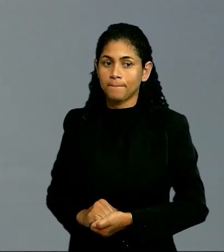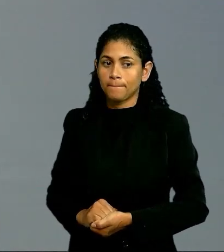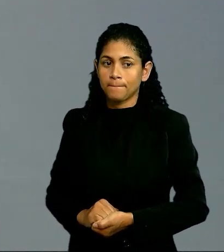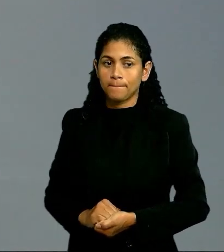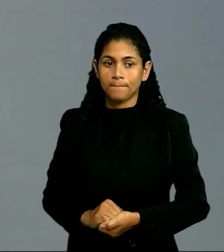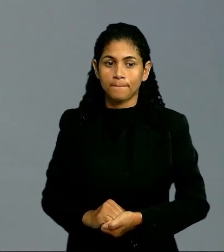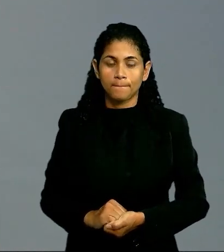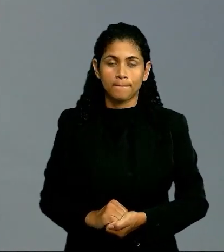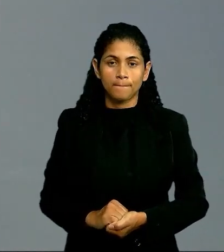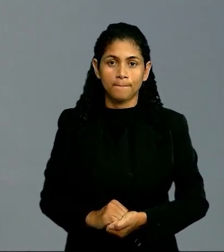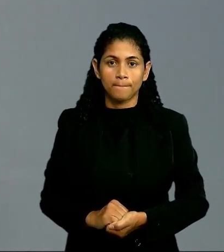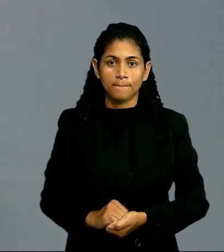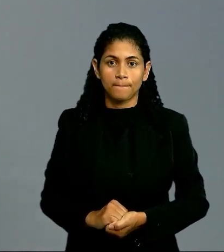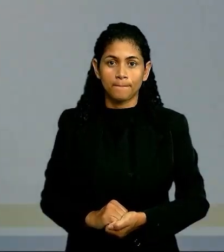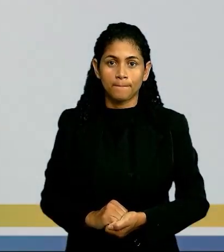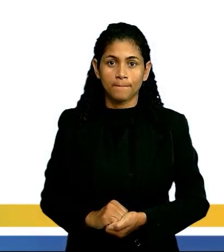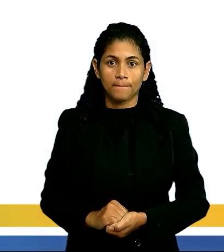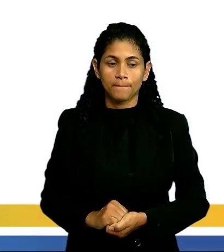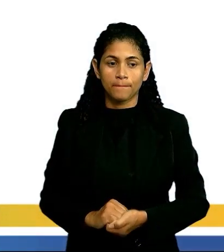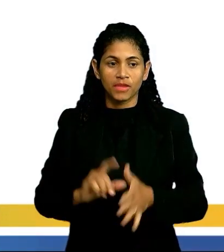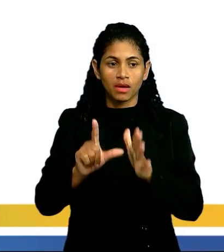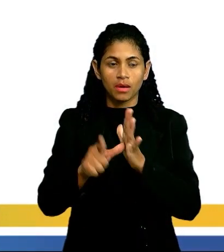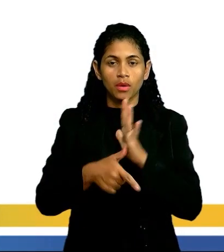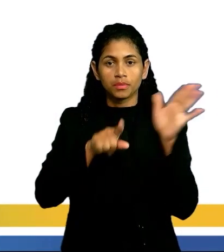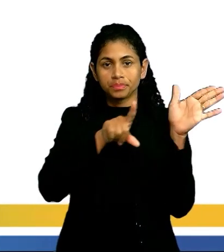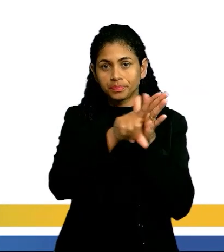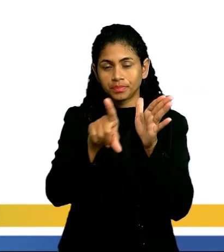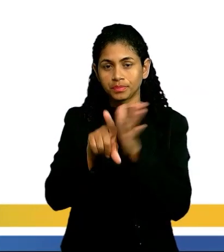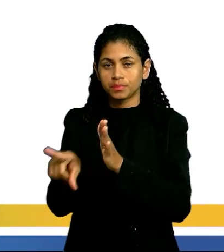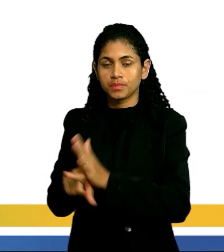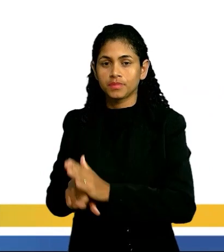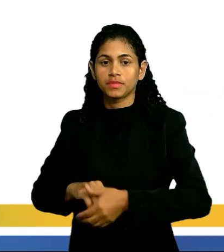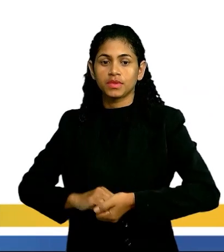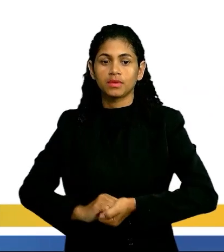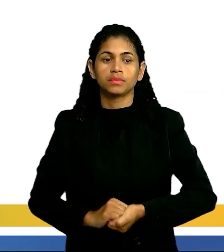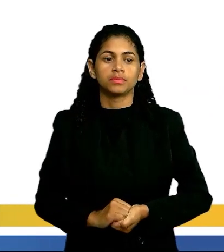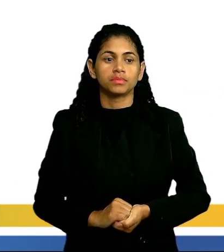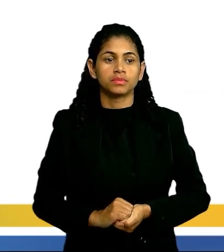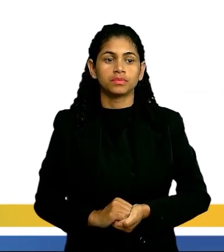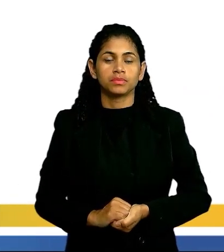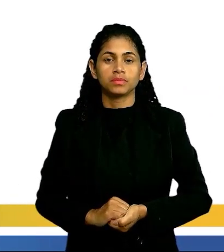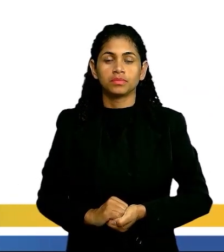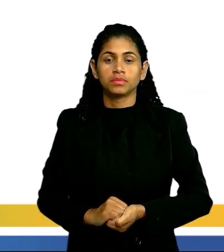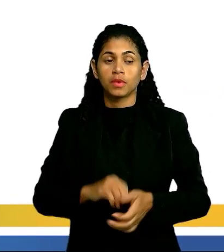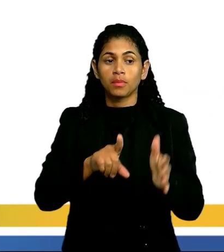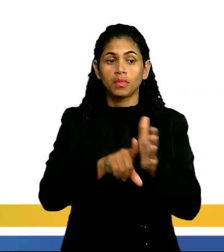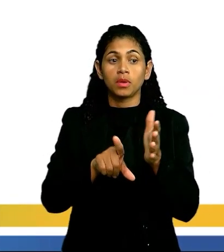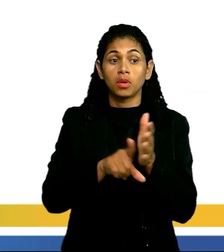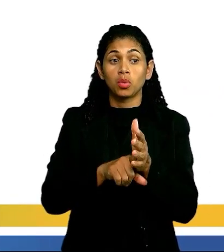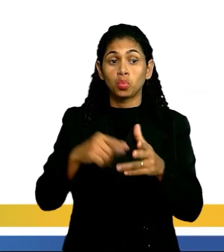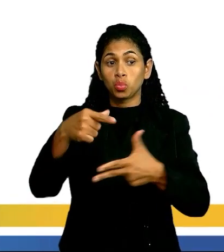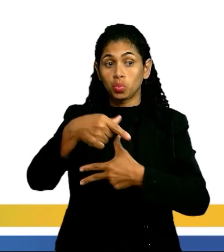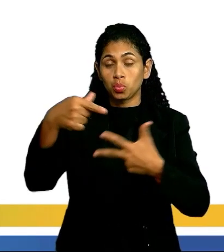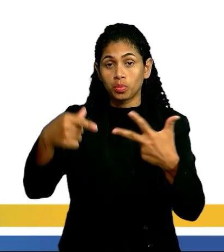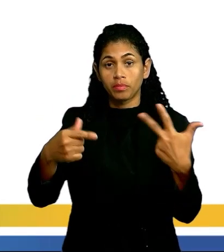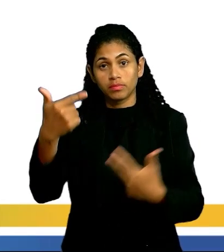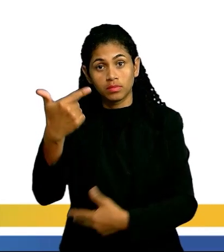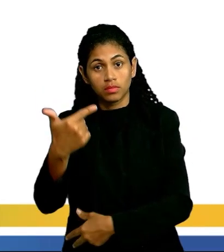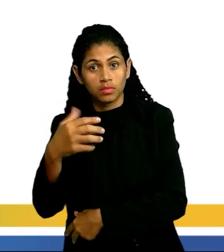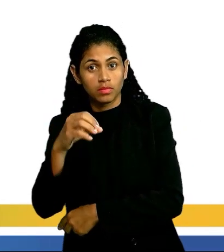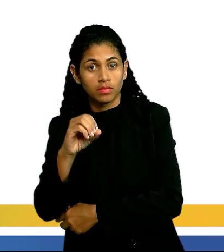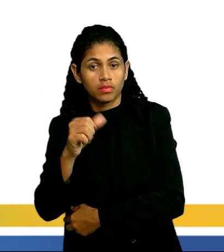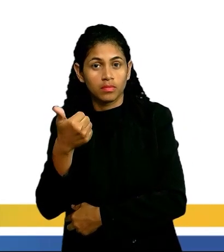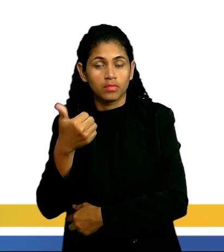e em vários tipos de governo. Vamos para a nossa próxima questãozinha? Essa é uma questão de Enem de 2019, né? Muito